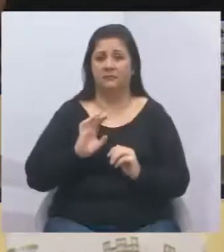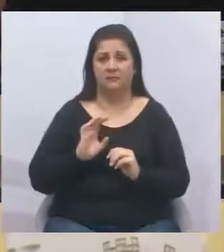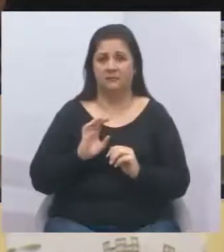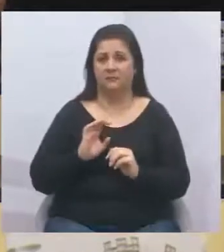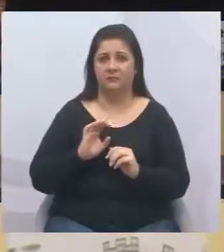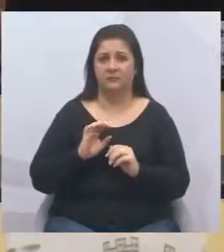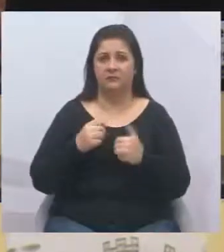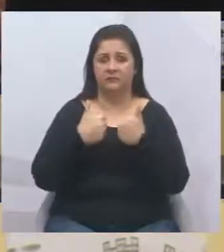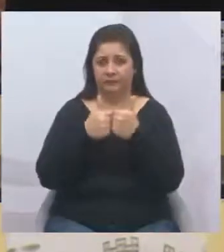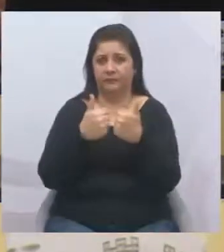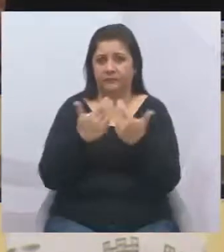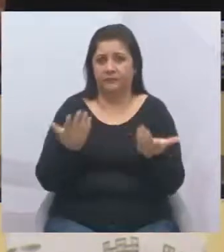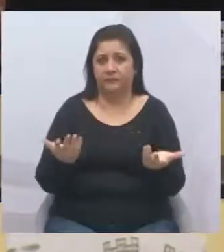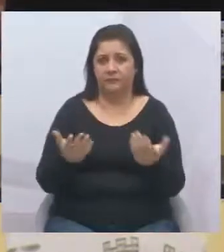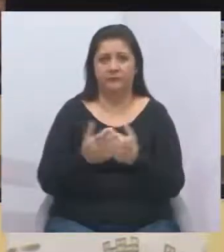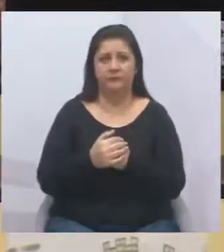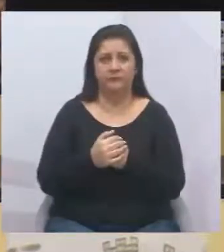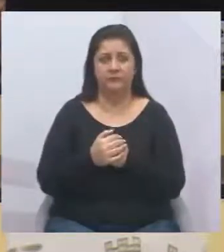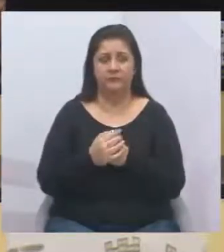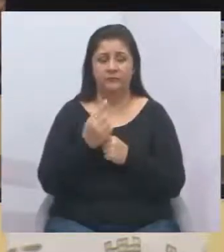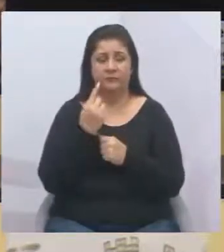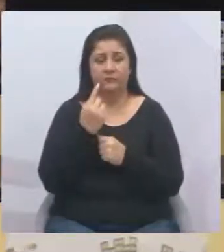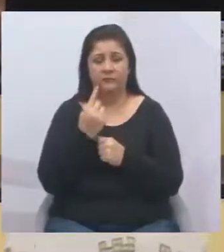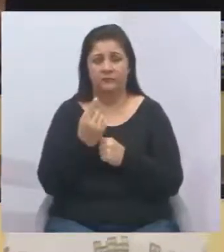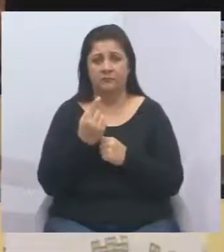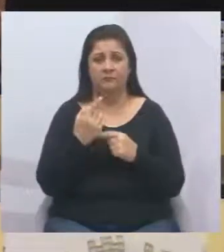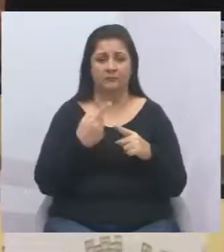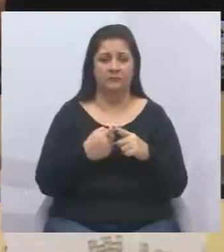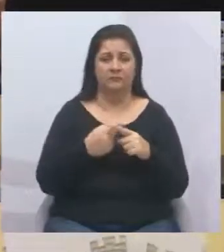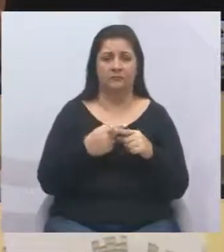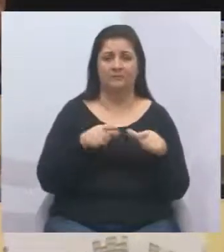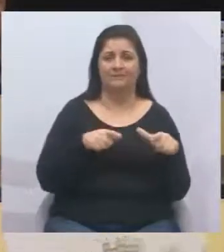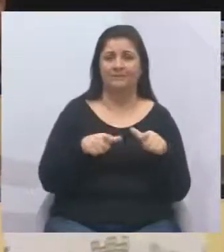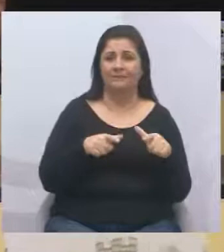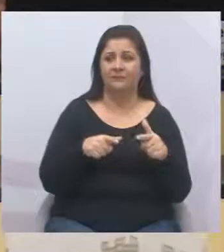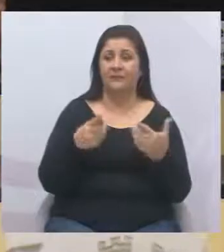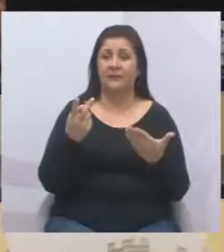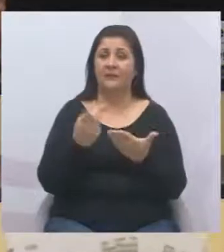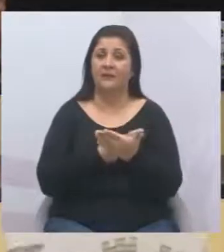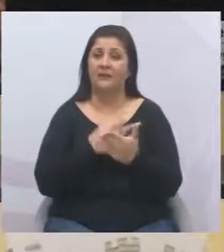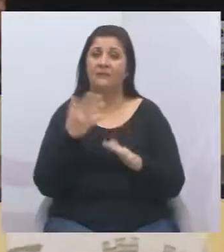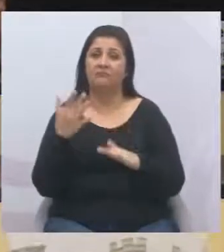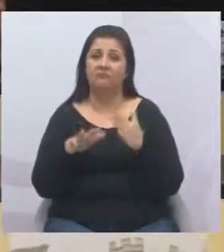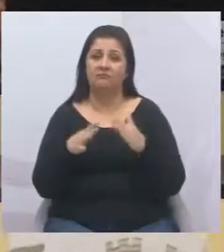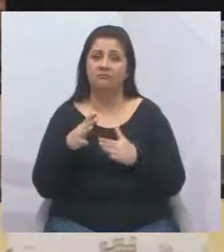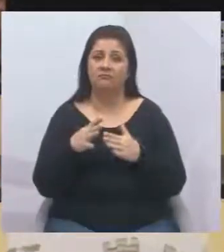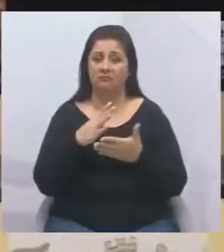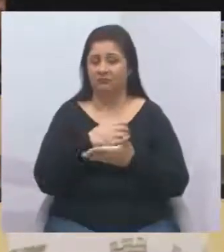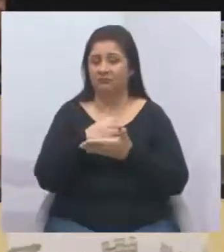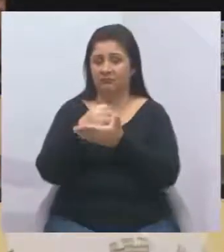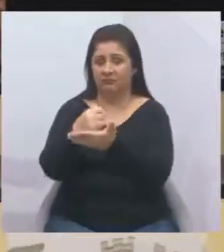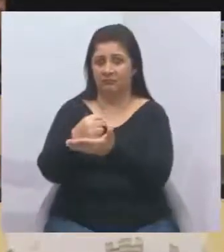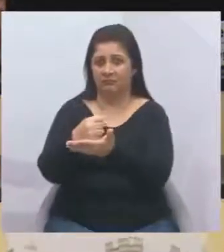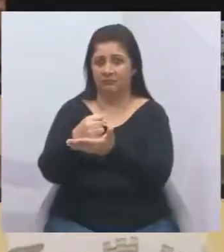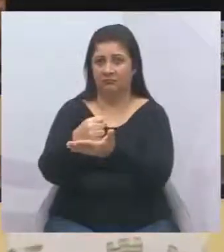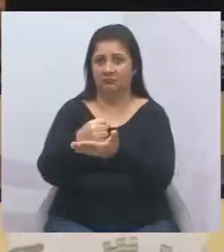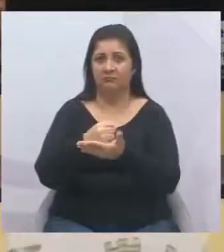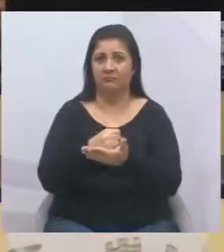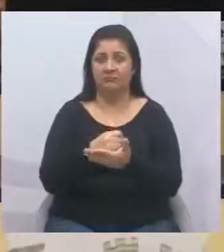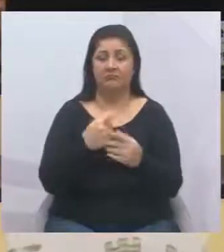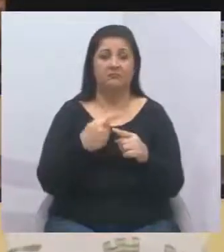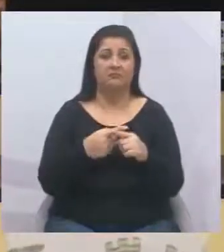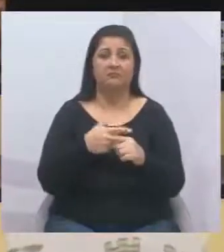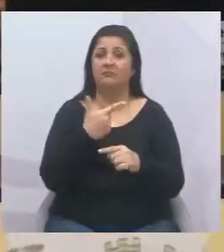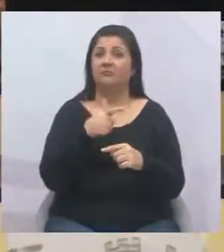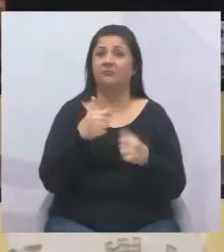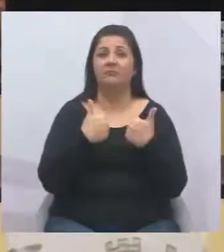uma perseguição, porque eles acabam trabalhando muitas das vezes irregular, levando e trazendo para o bairro que não tem o